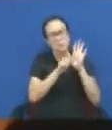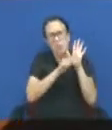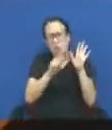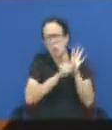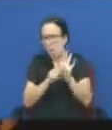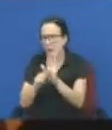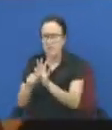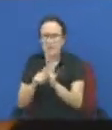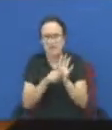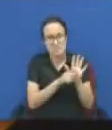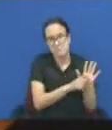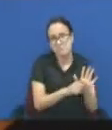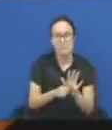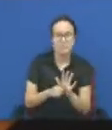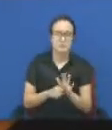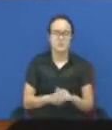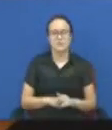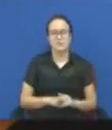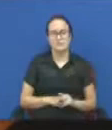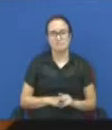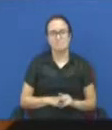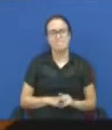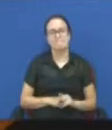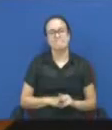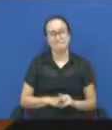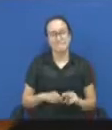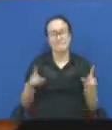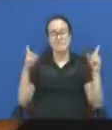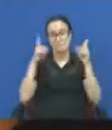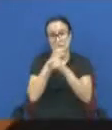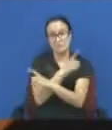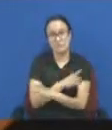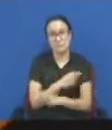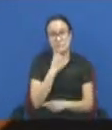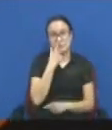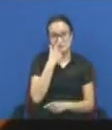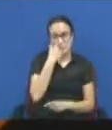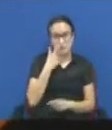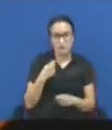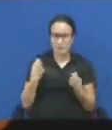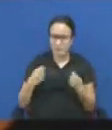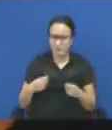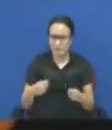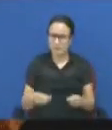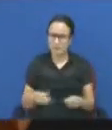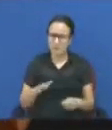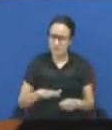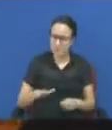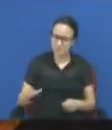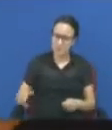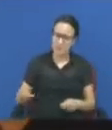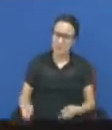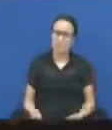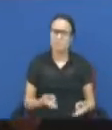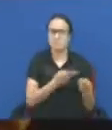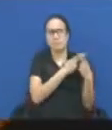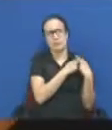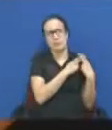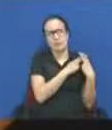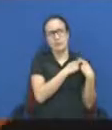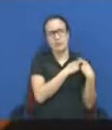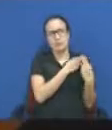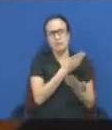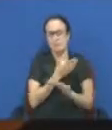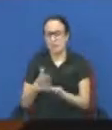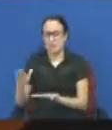pouco problemática. Temos que encarar nossas crianças como todas as crianças, não separar por